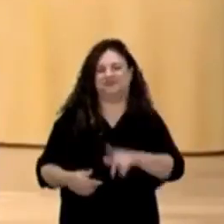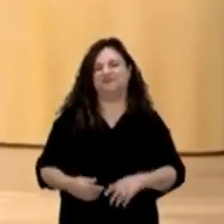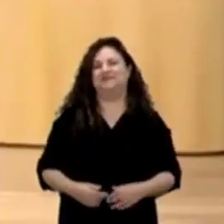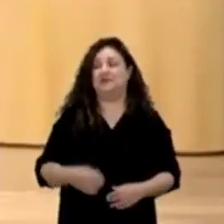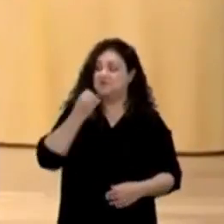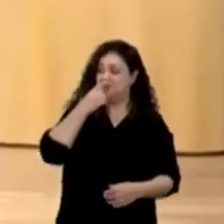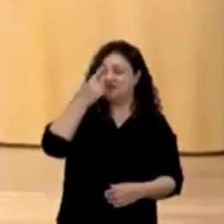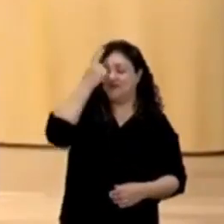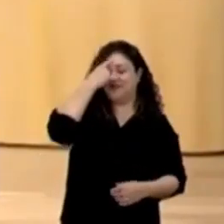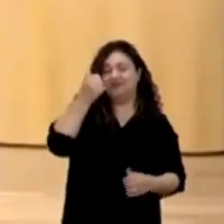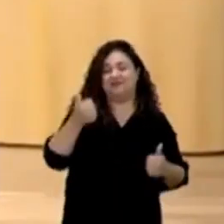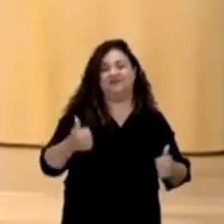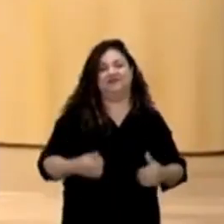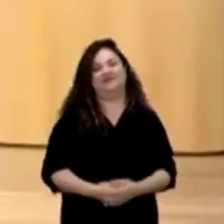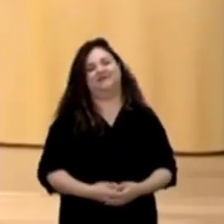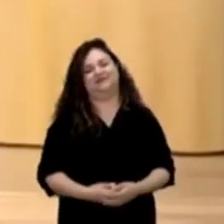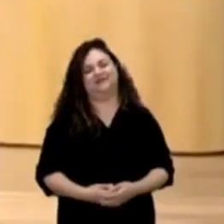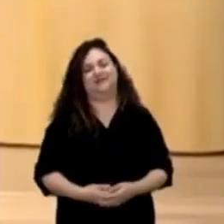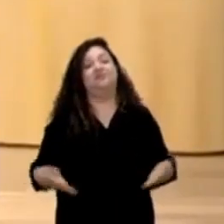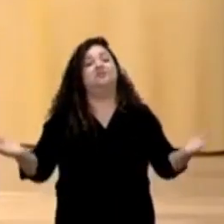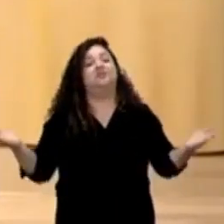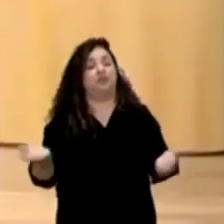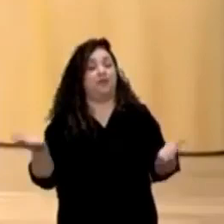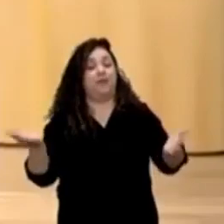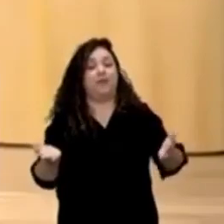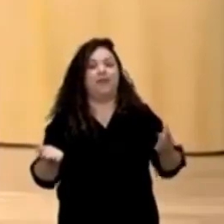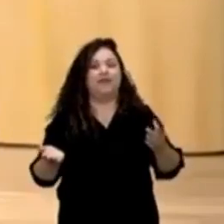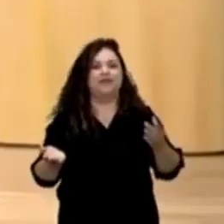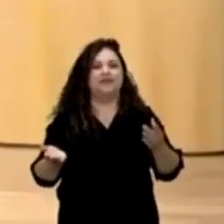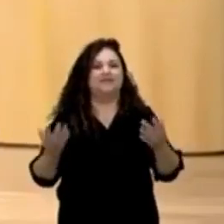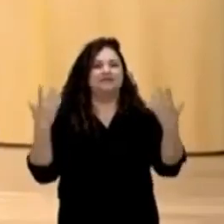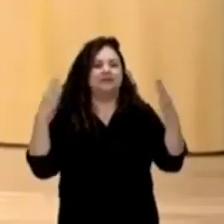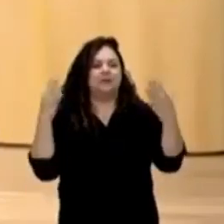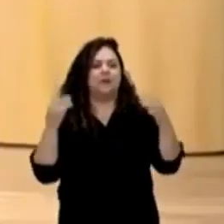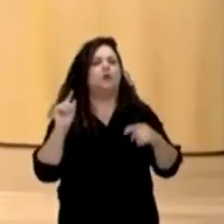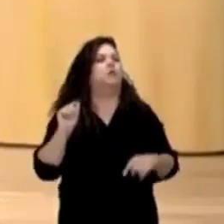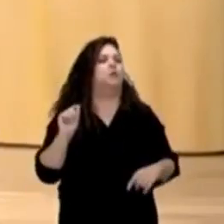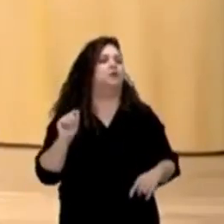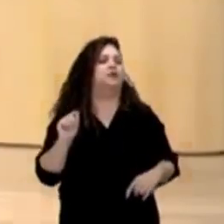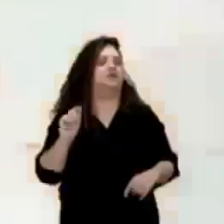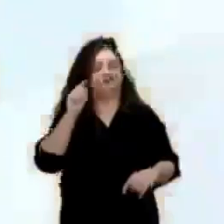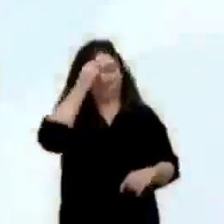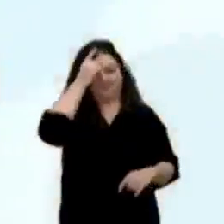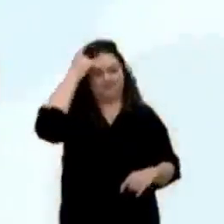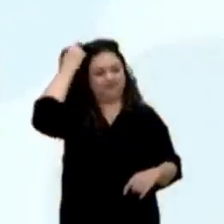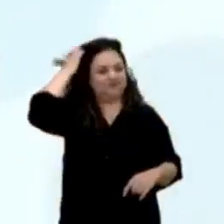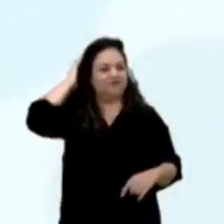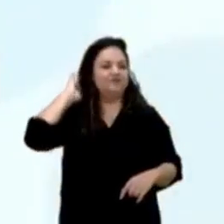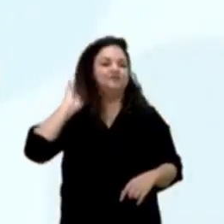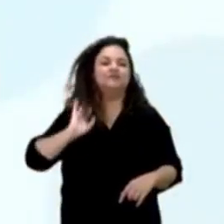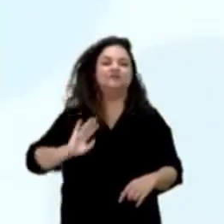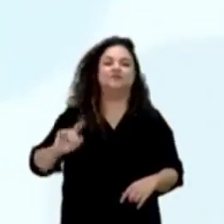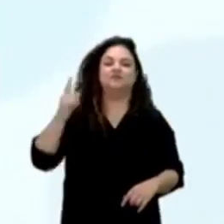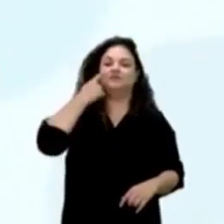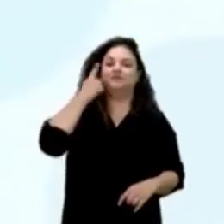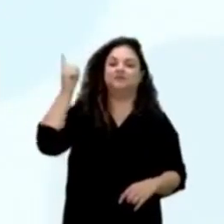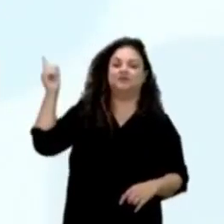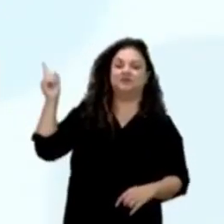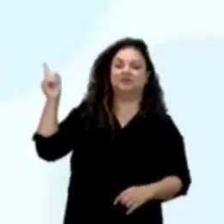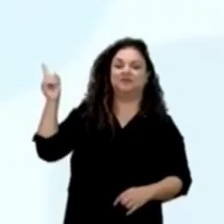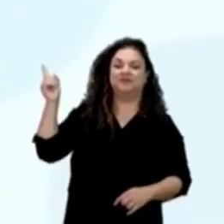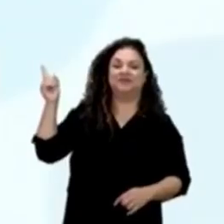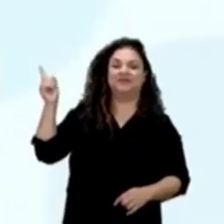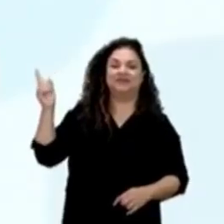gente. Então, vamos lá, o que, que a gente está celebrando? Vamos fazer um ping-pong aqui, ó. Eu tô celebrando